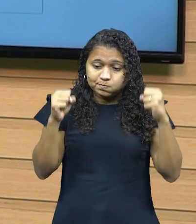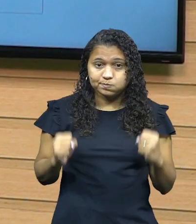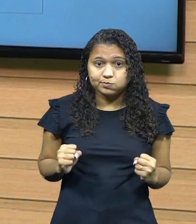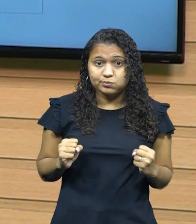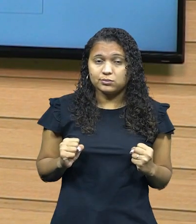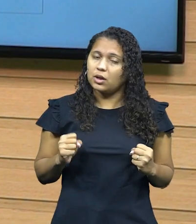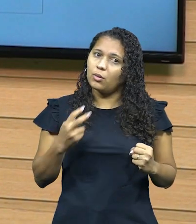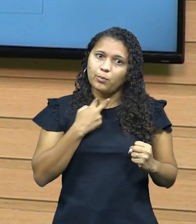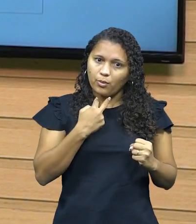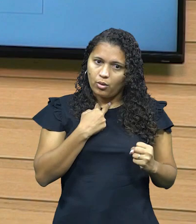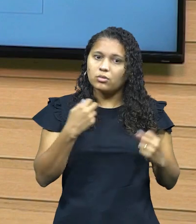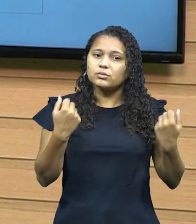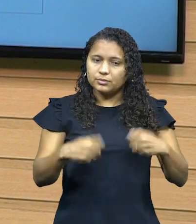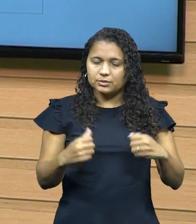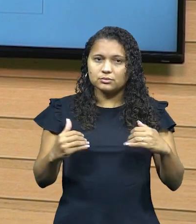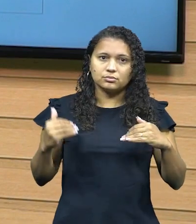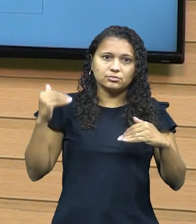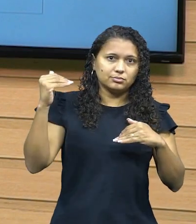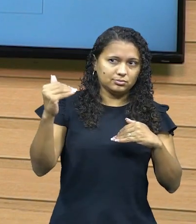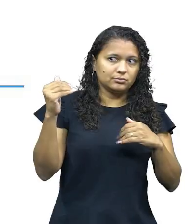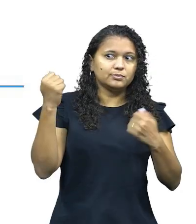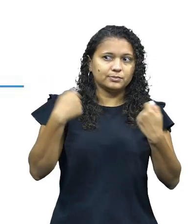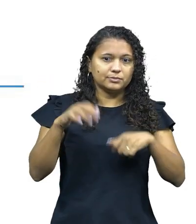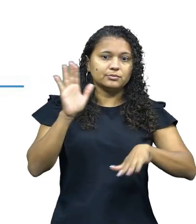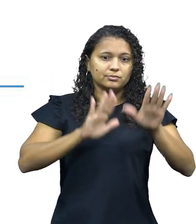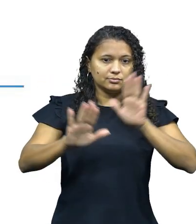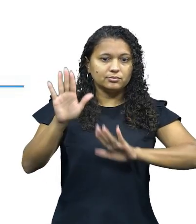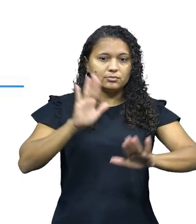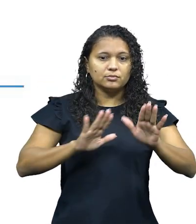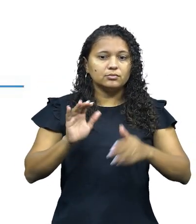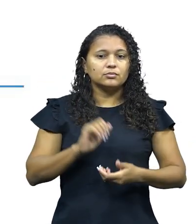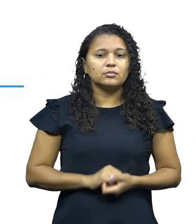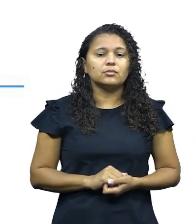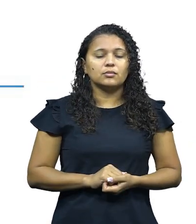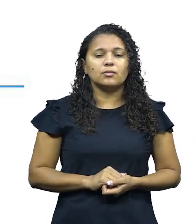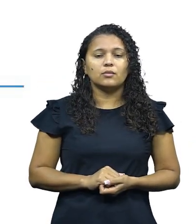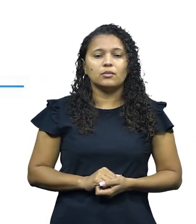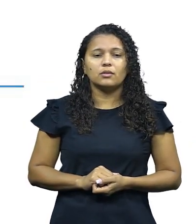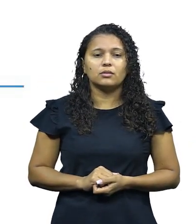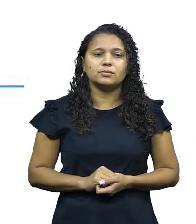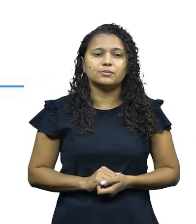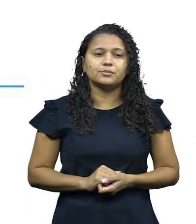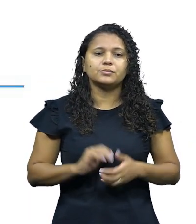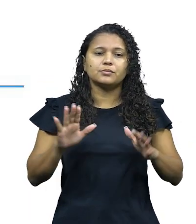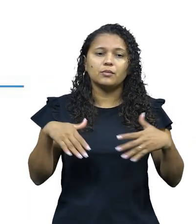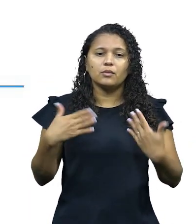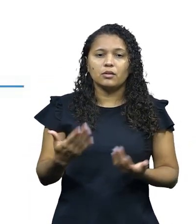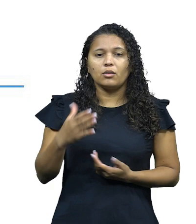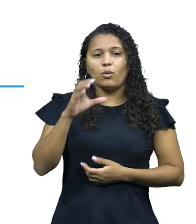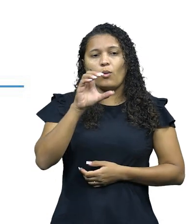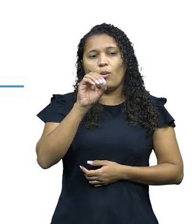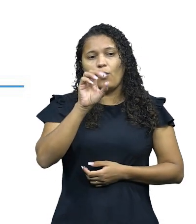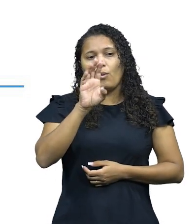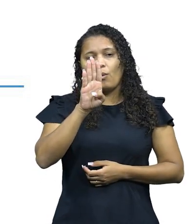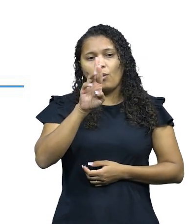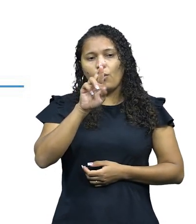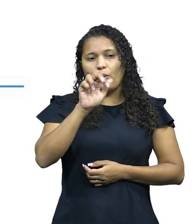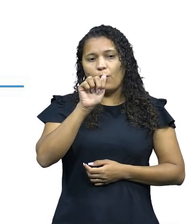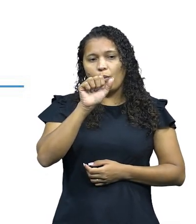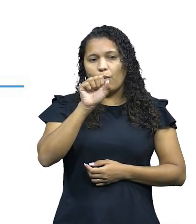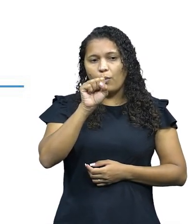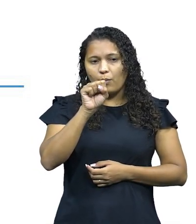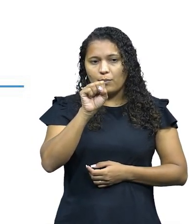submersa e não pode, a gente tem que tomar cuidado com isso. E áreas da embarcação, obras vivas. Obras vivas